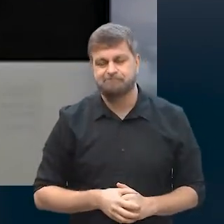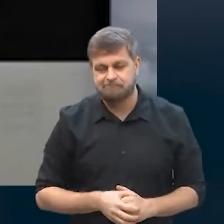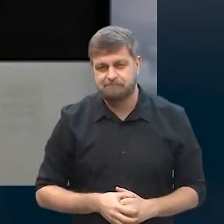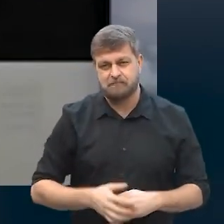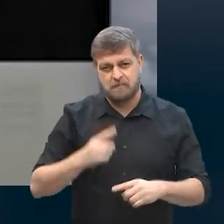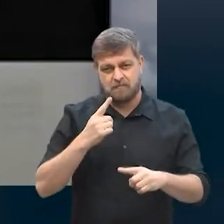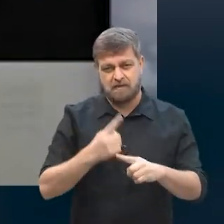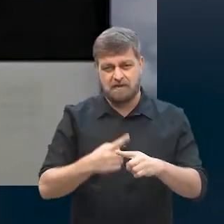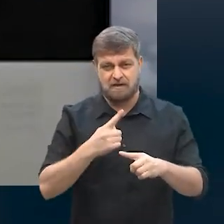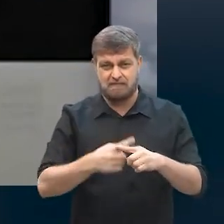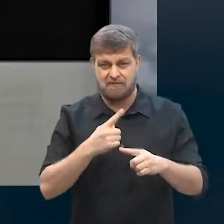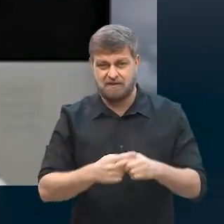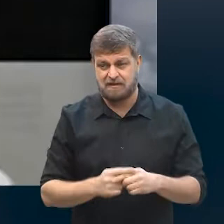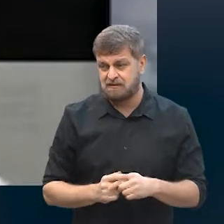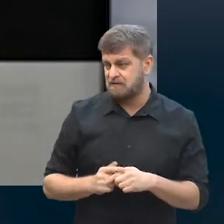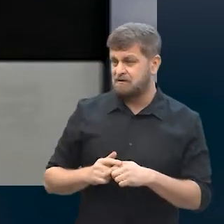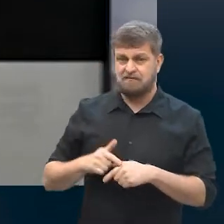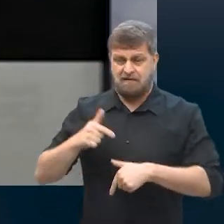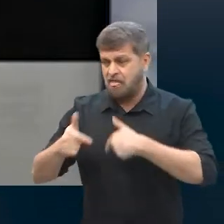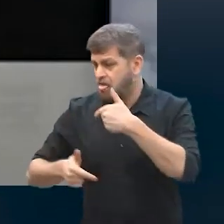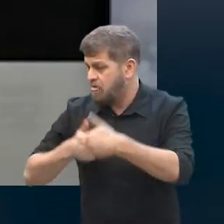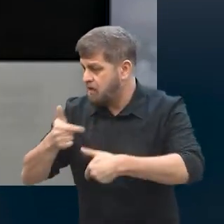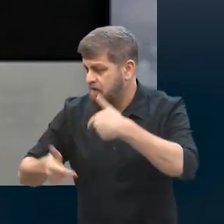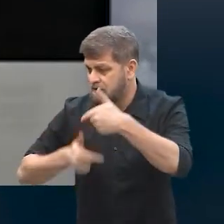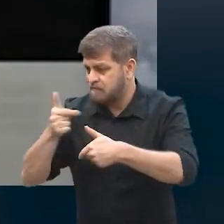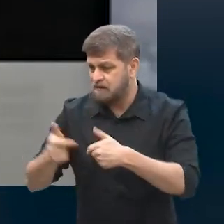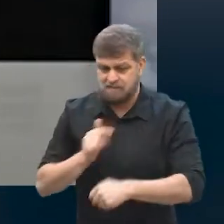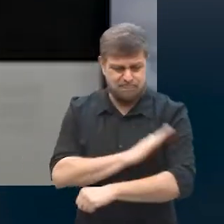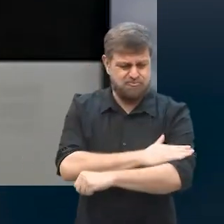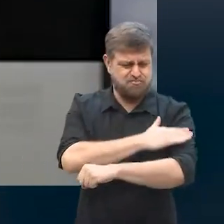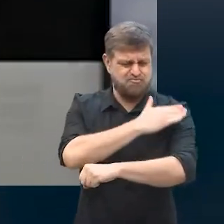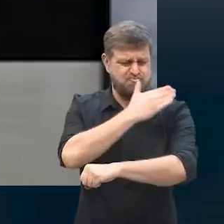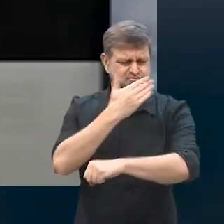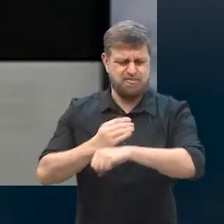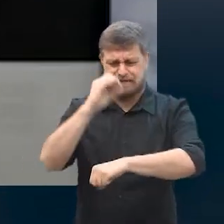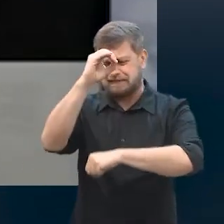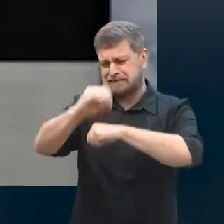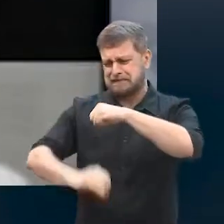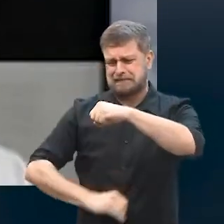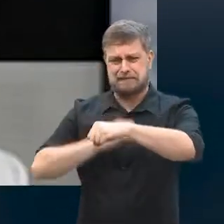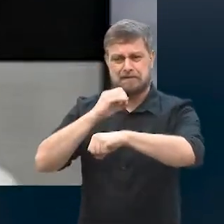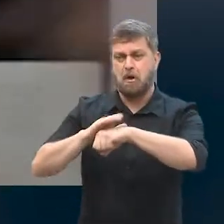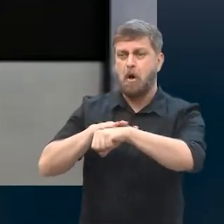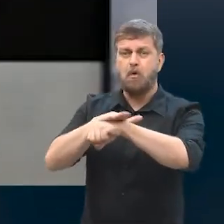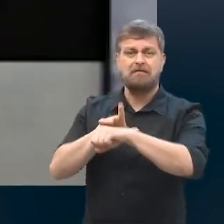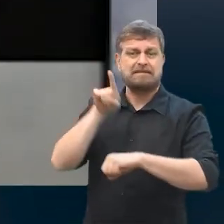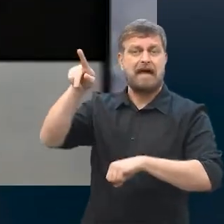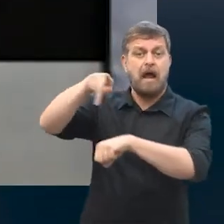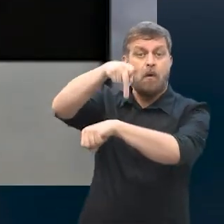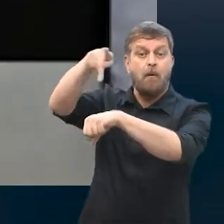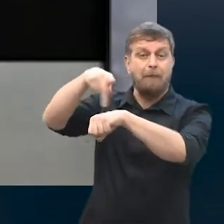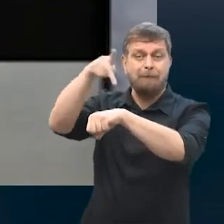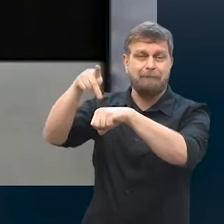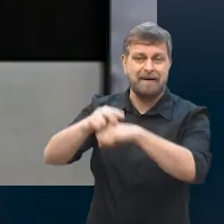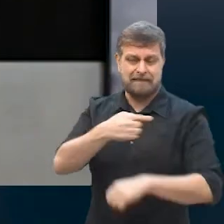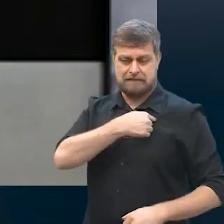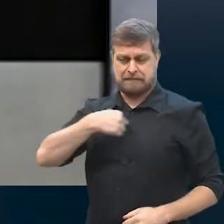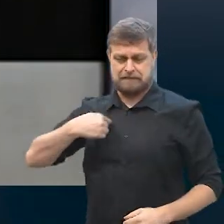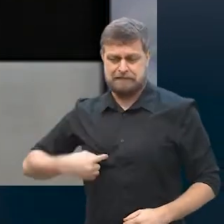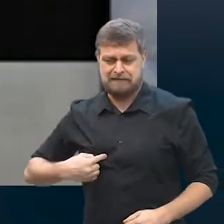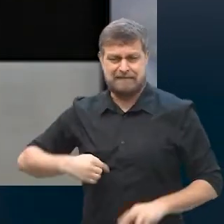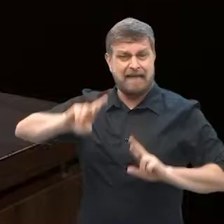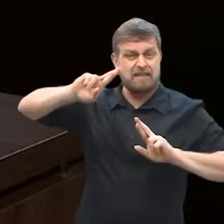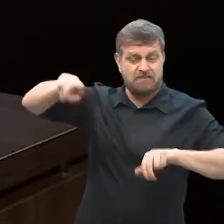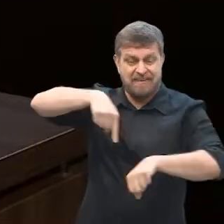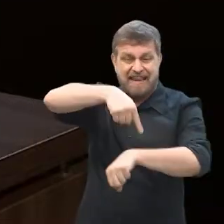porque você tinha que fazer conference call com Hong Kong, com China, quer dizer, os fusos horários completamente